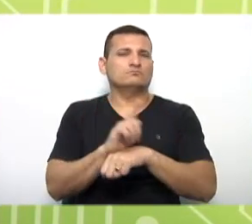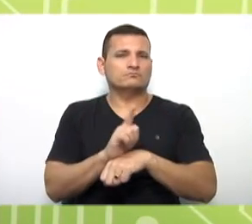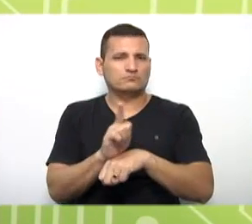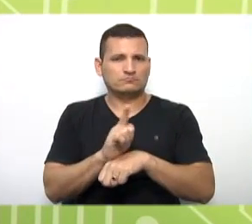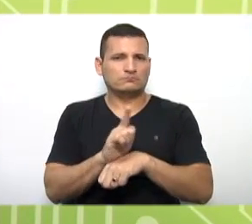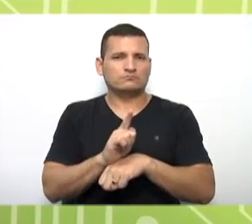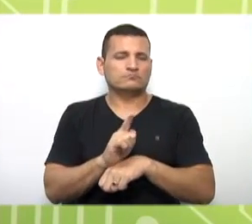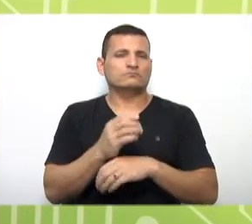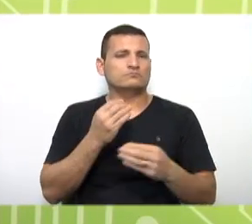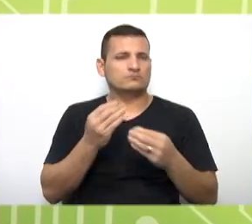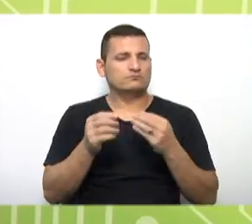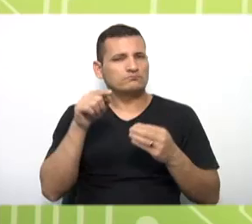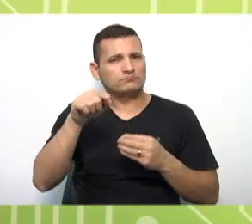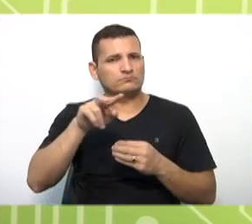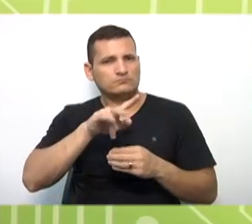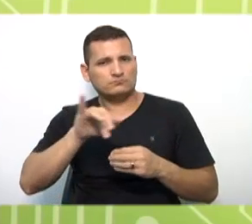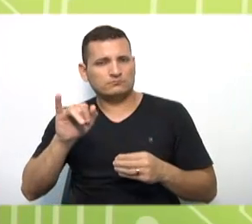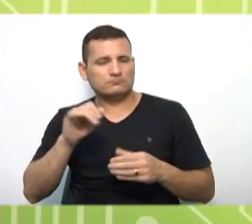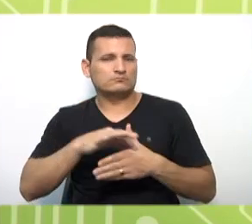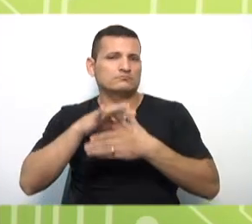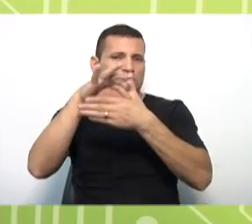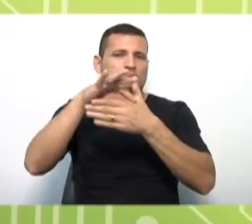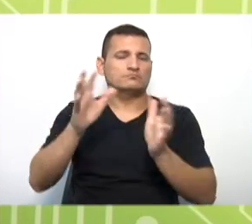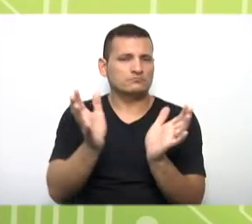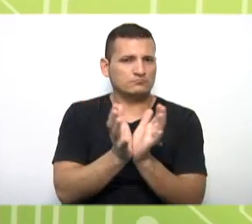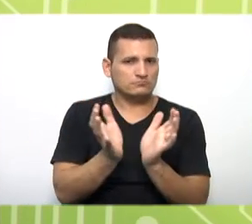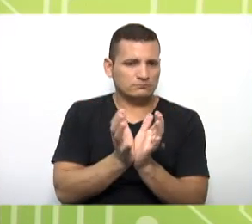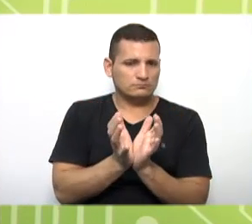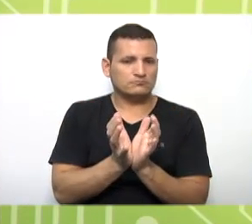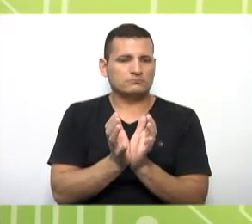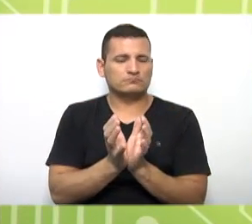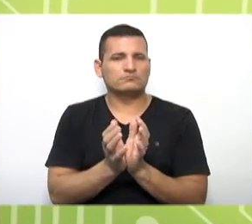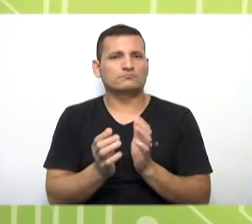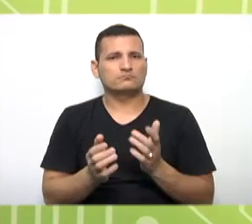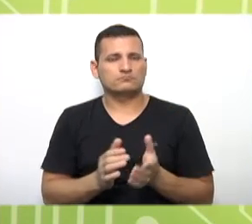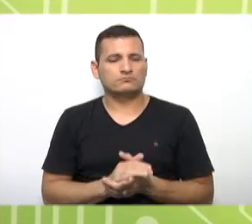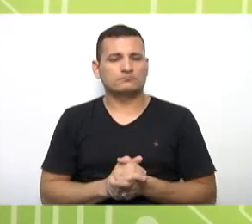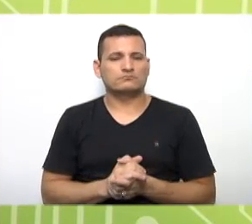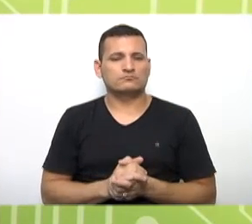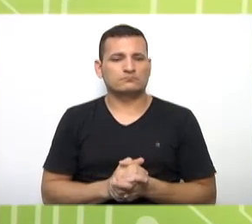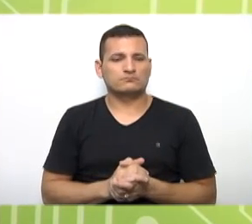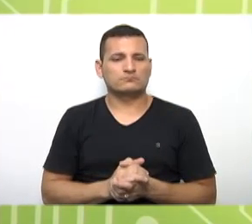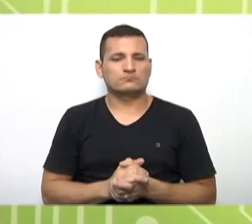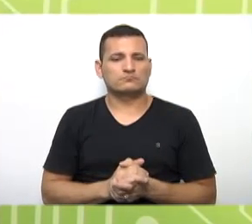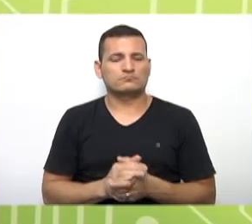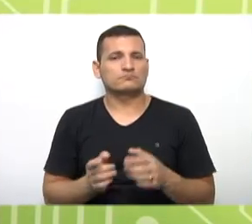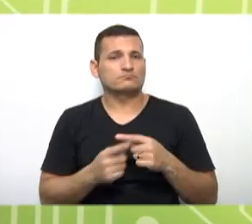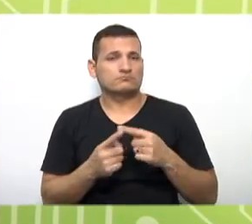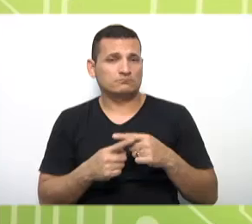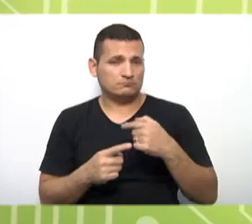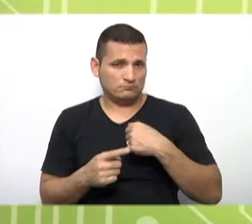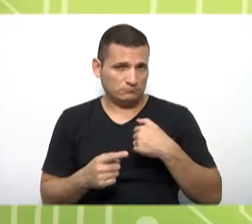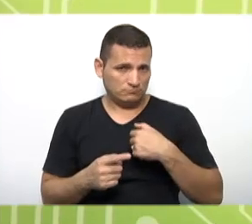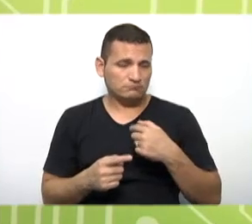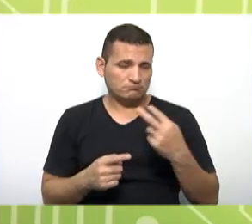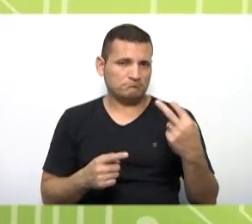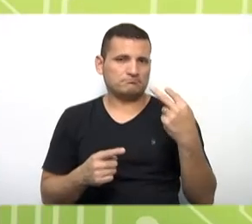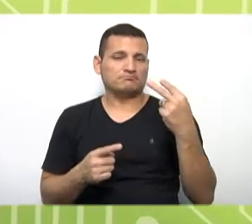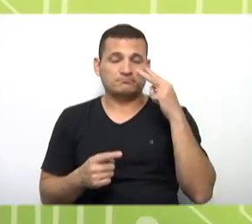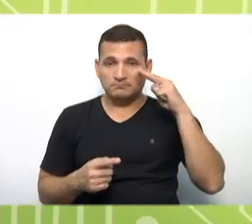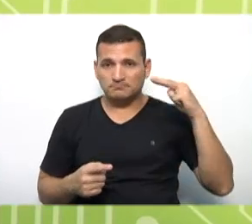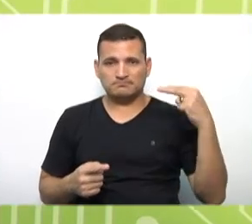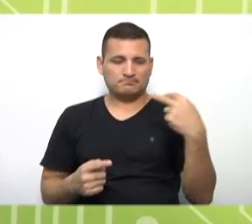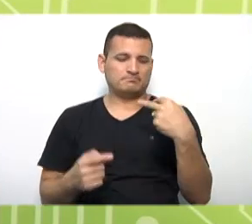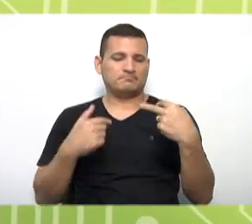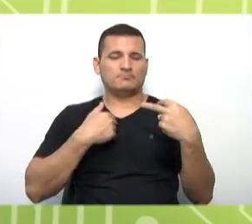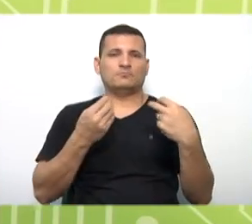de você vai gerir, você vai liderar uma equipe, porque eu como me olhando como gestor, eu entendo que